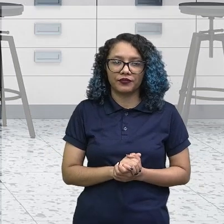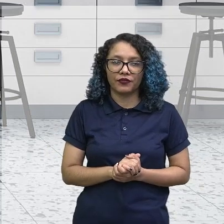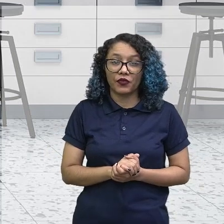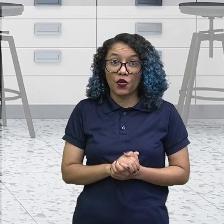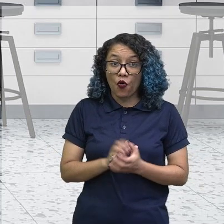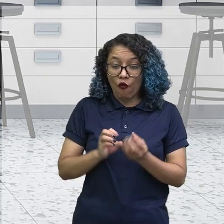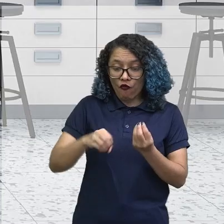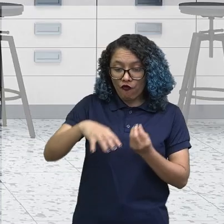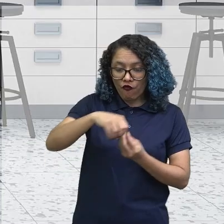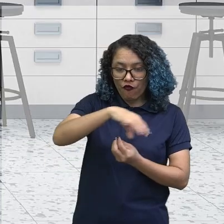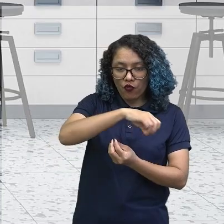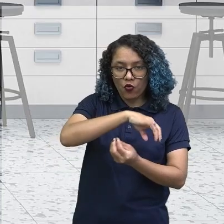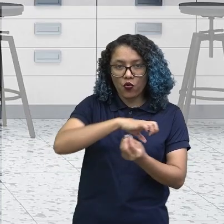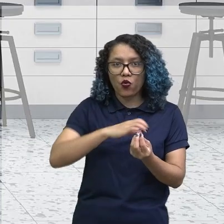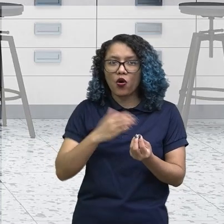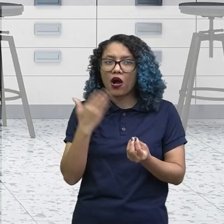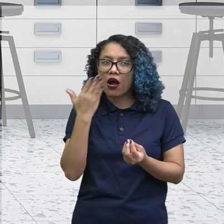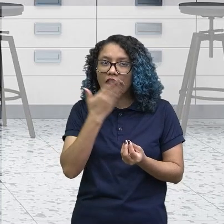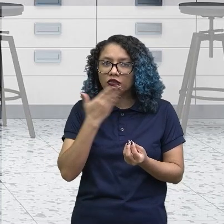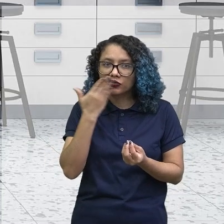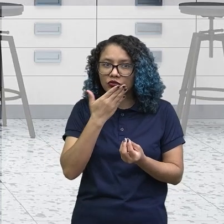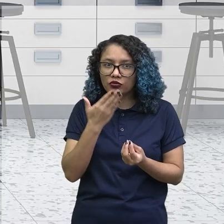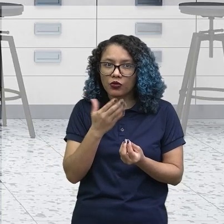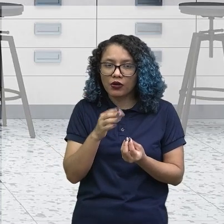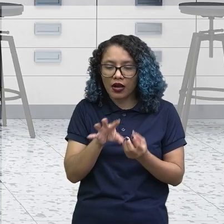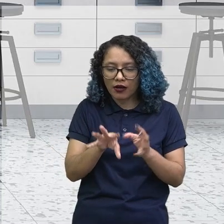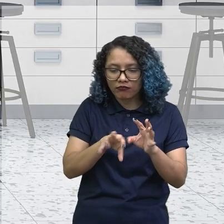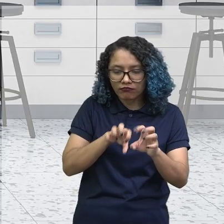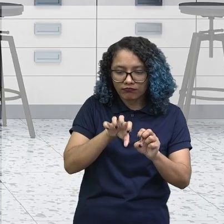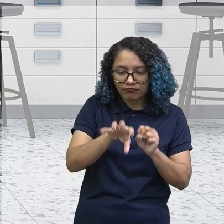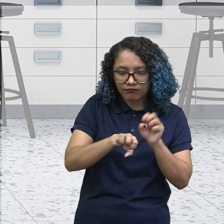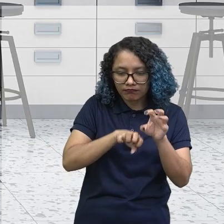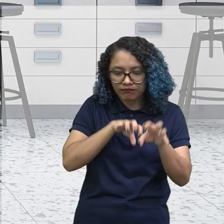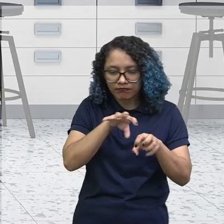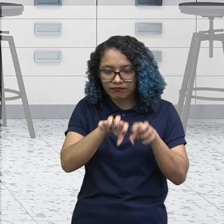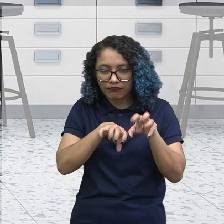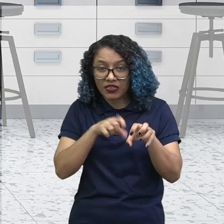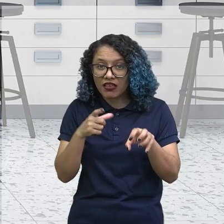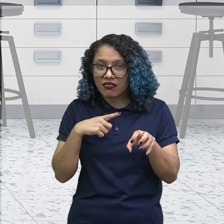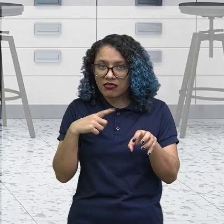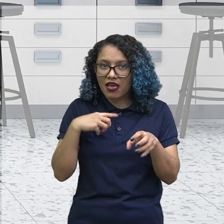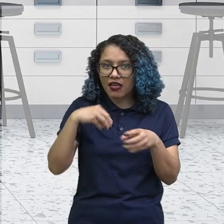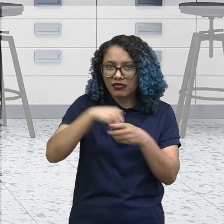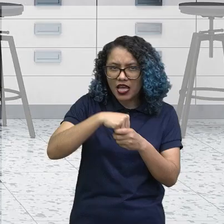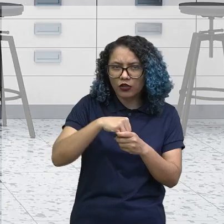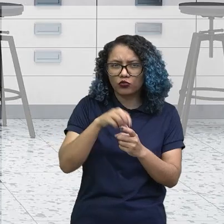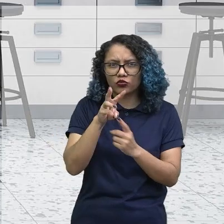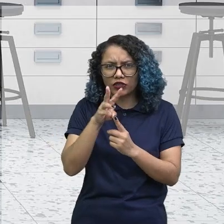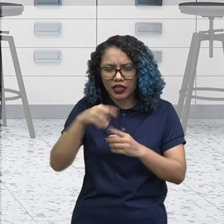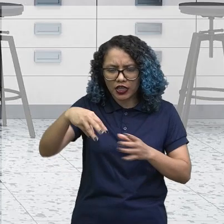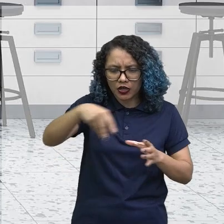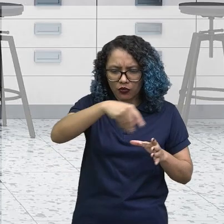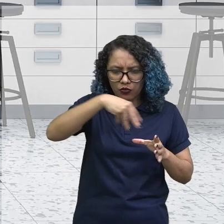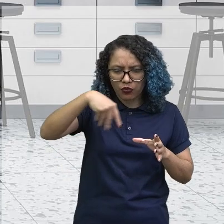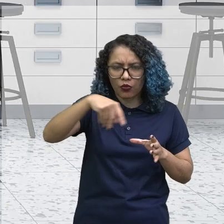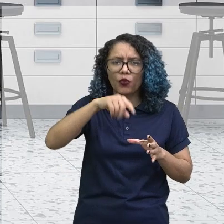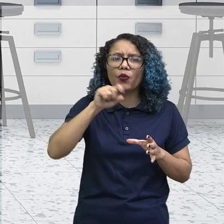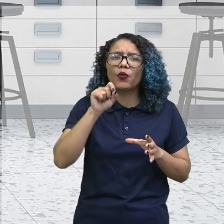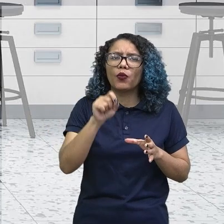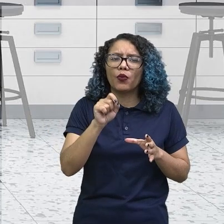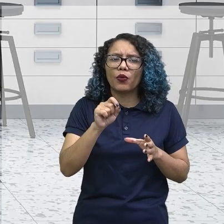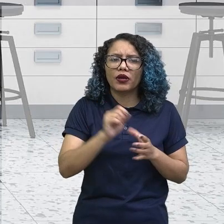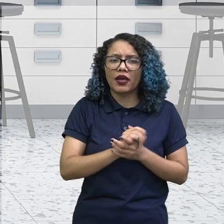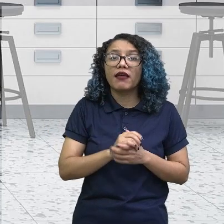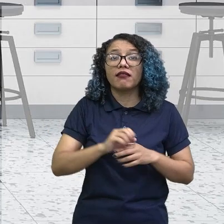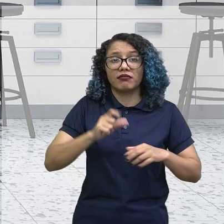açúcar. E quando ele se alimenta do açúcar que está presente no trigo ou num outro ingrediente ali daquela mistura, ele vai acontecer uma